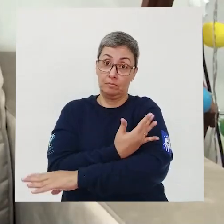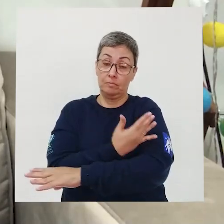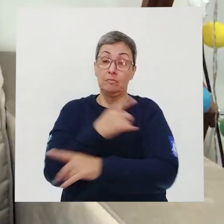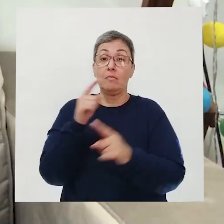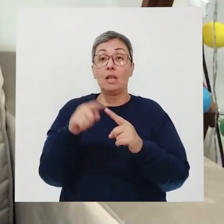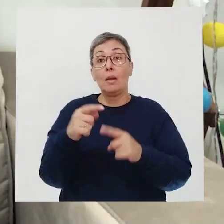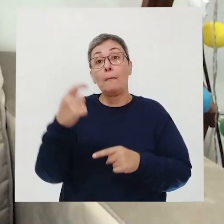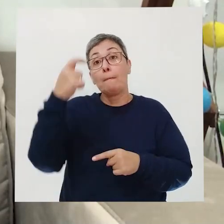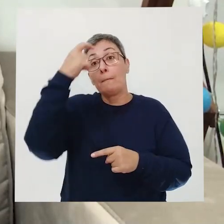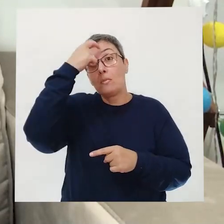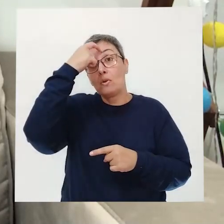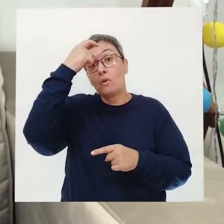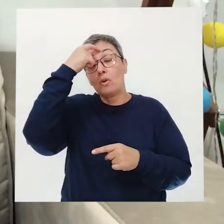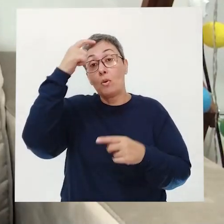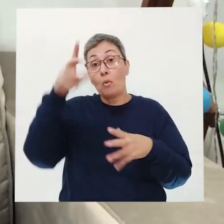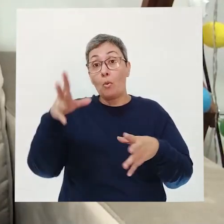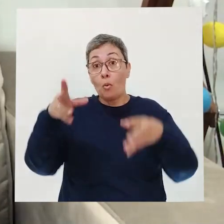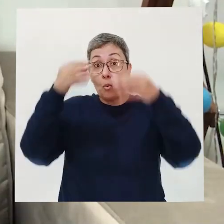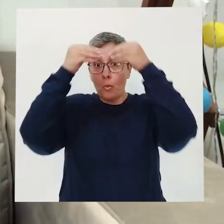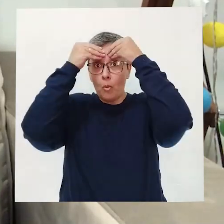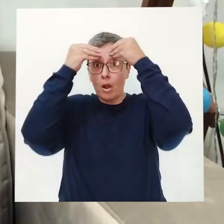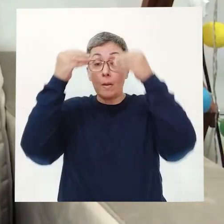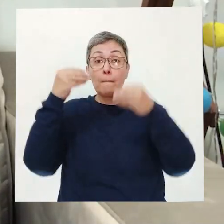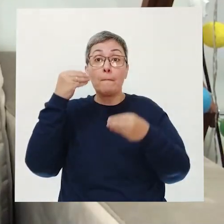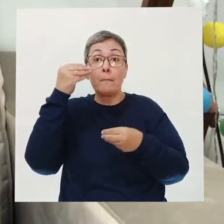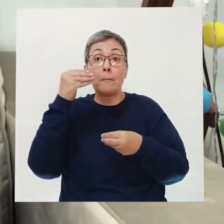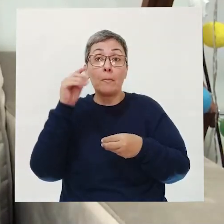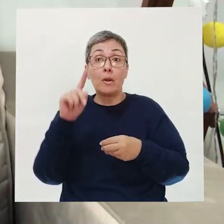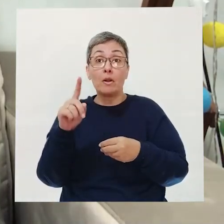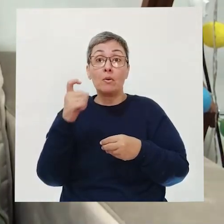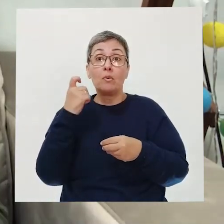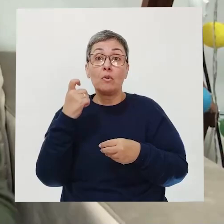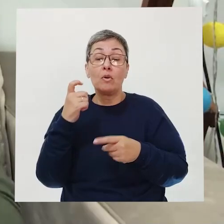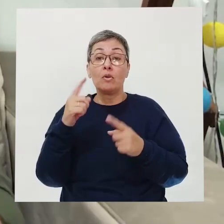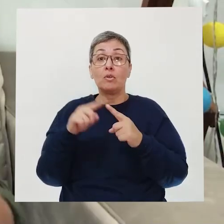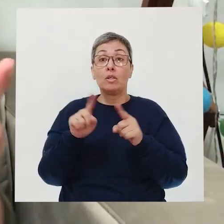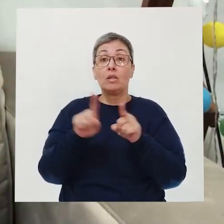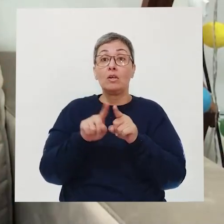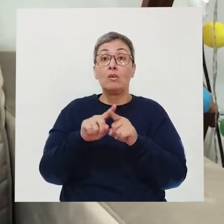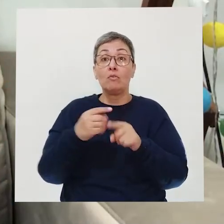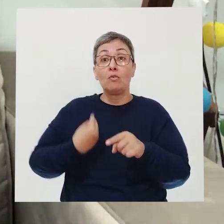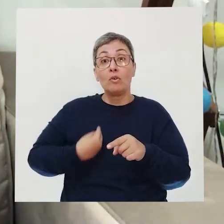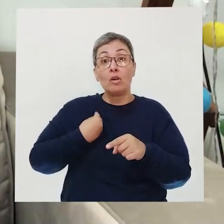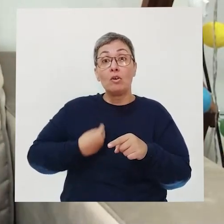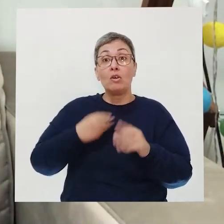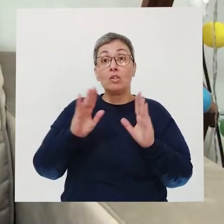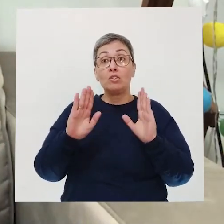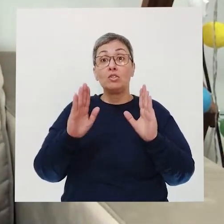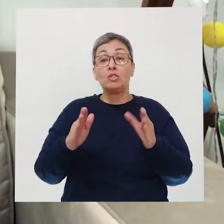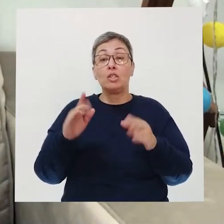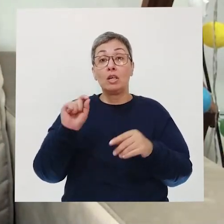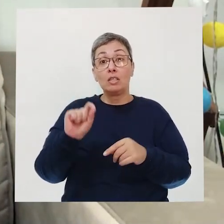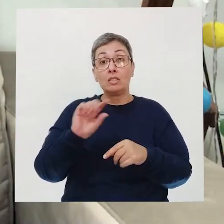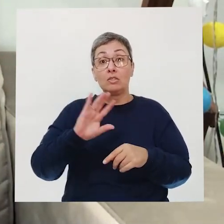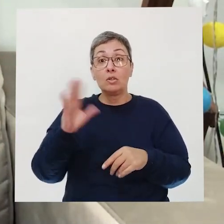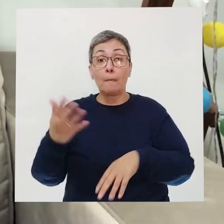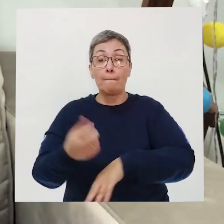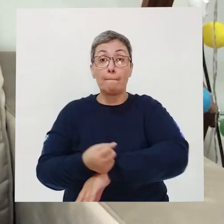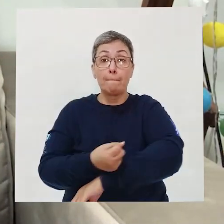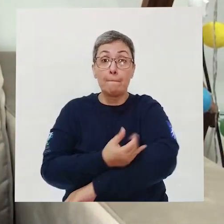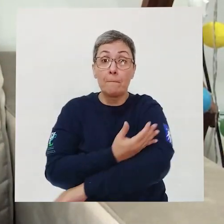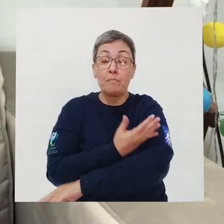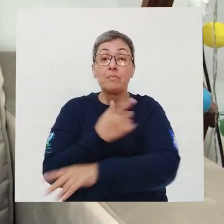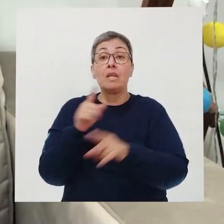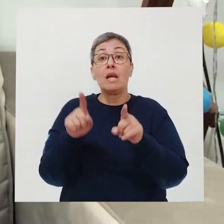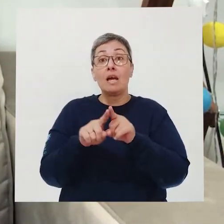ver com a consciência adquirida por experiências anteriores em que você viveu aquelas situações emocionais.